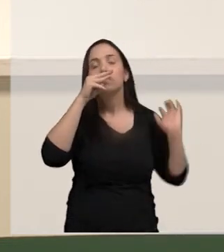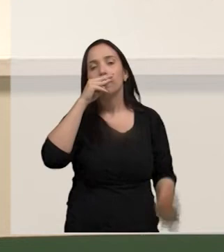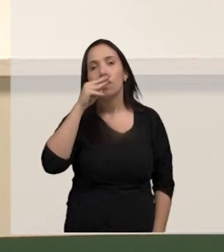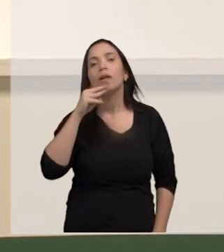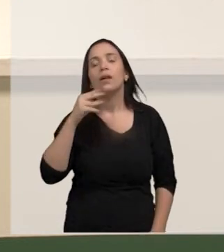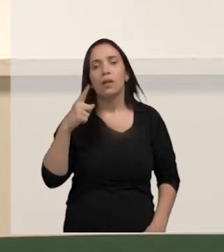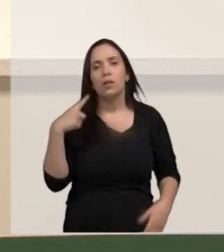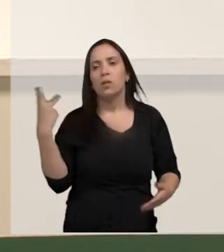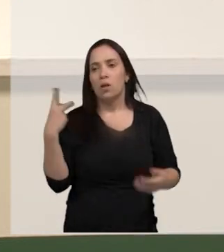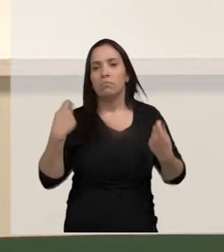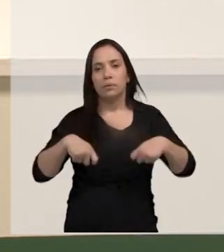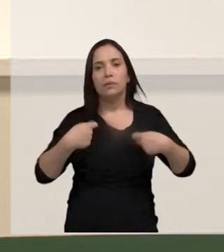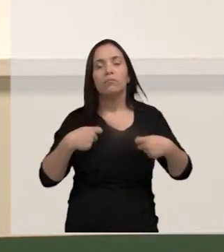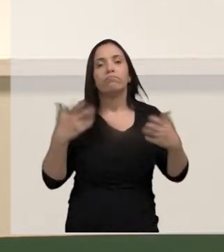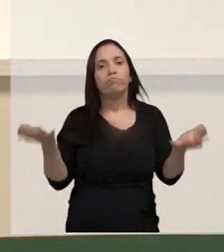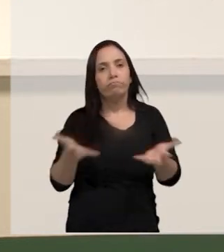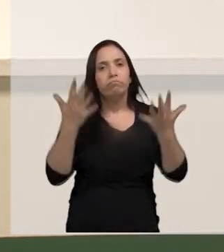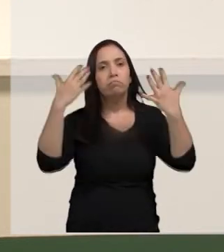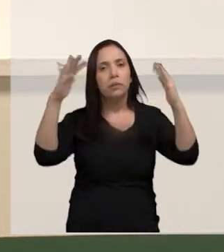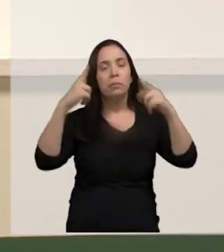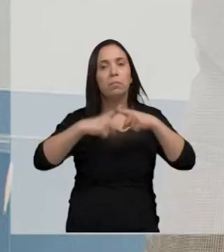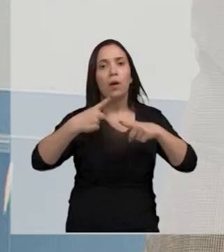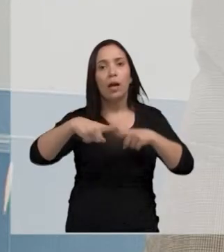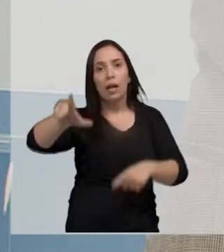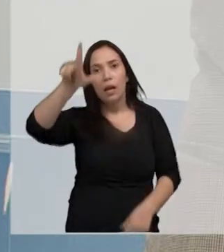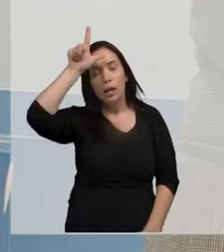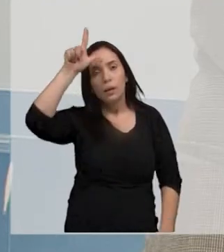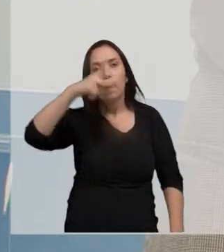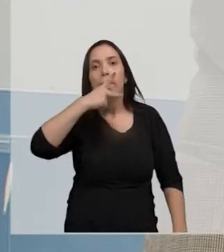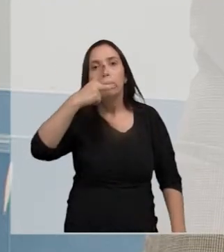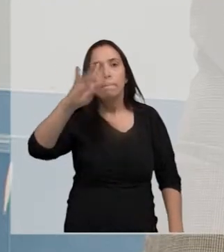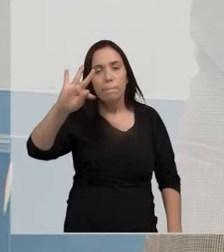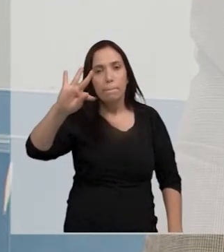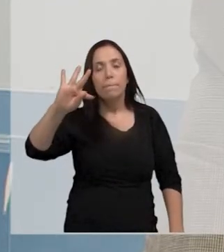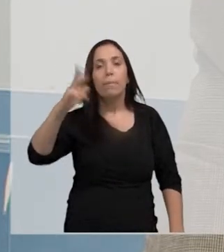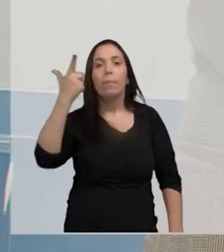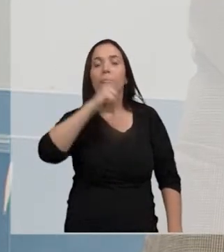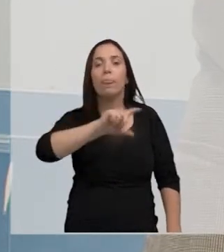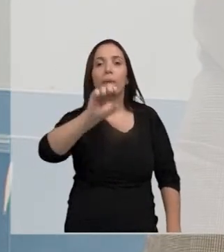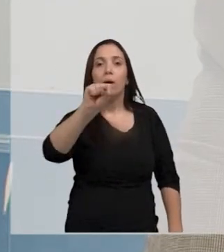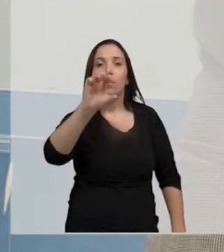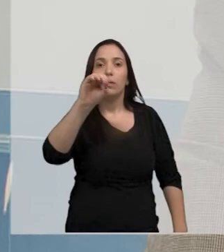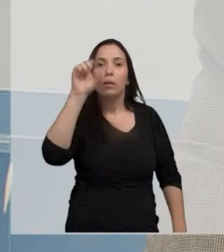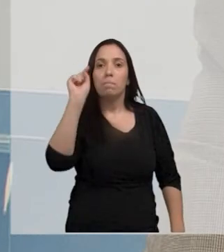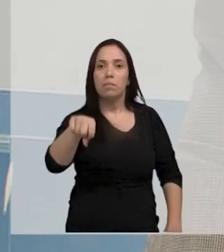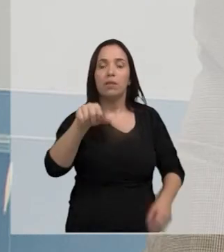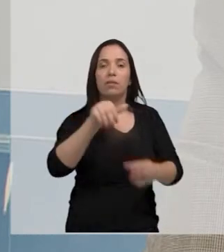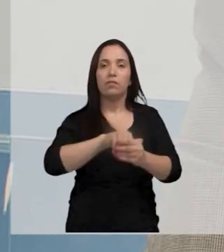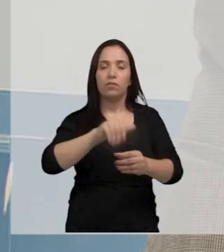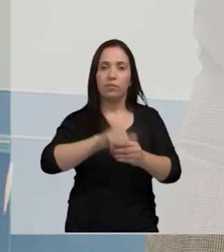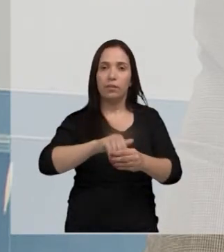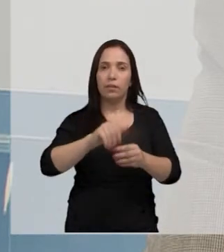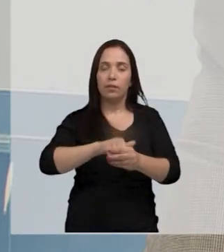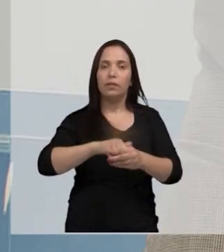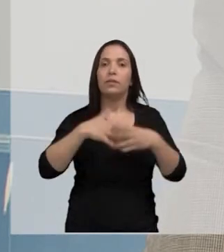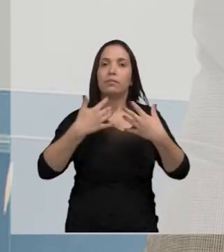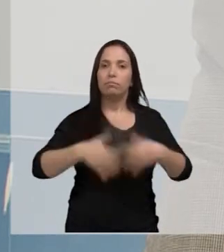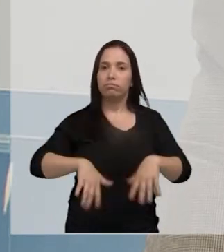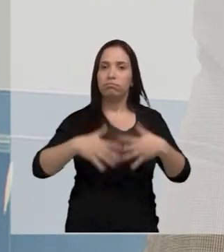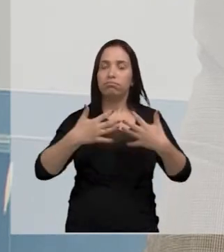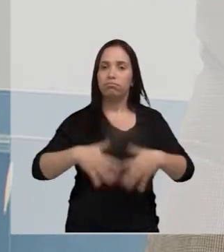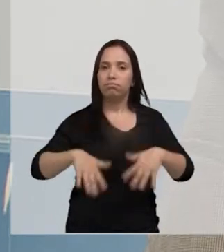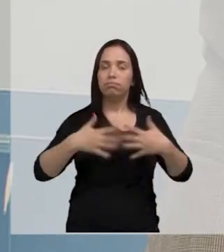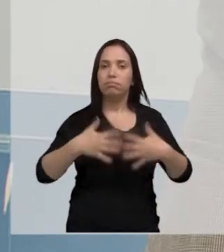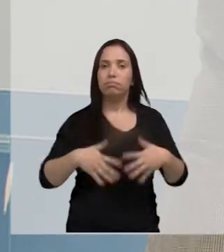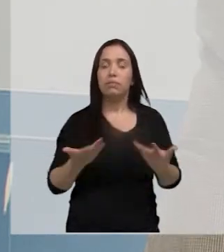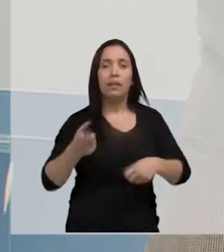temos que elogiar, porque a liderança do PT, ligado ao trabalhador, tirou 80 mil votos, mais de 80 mil votos. Quase 84 mil votos. Não vai dar para